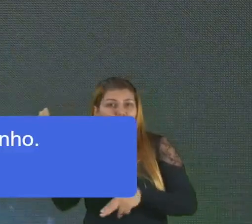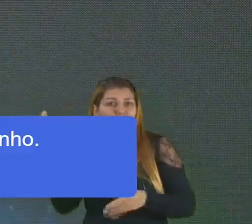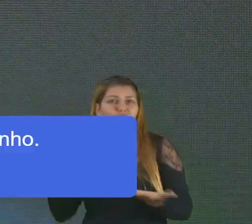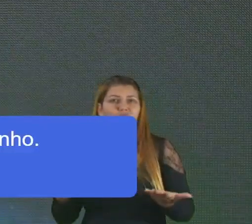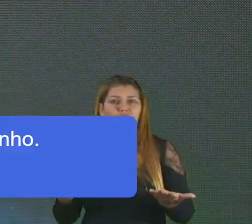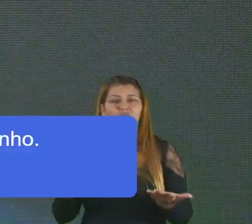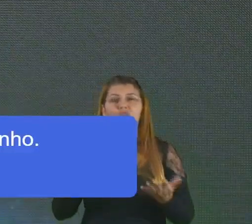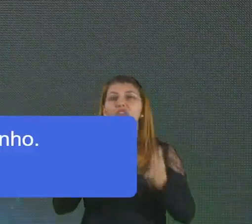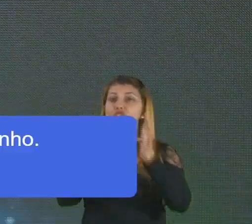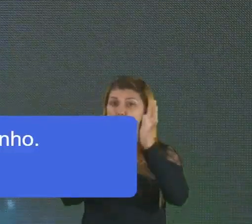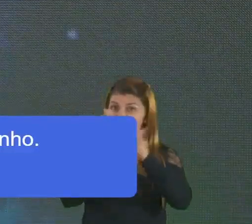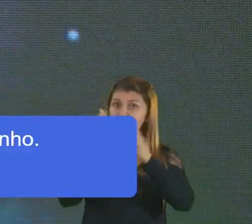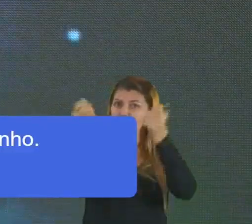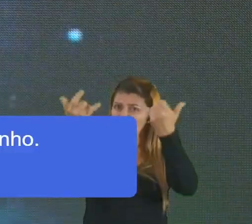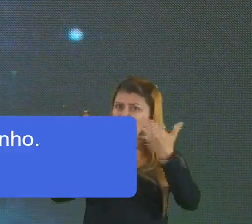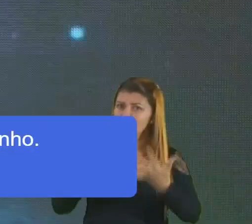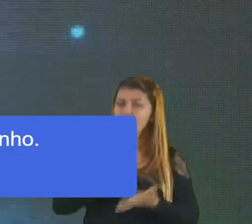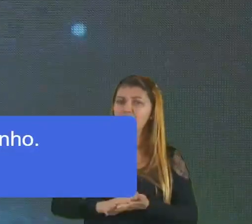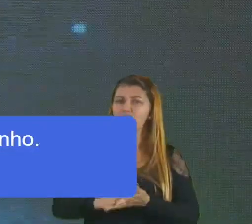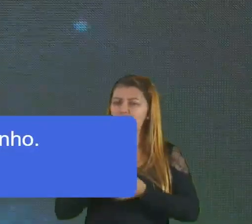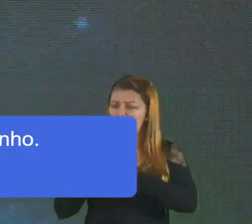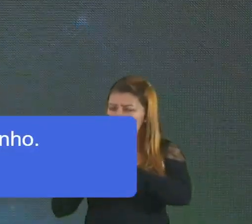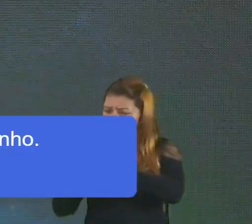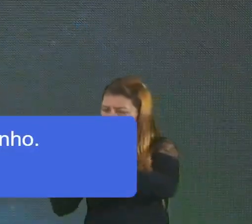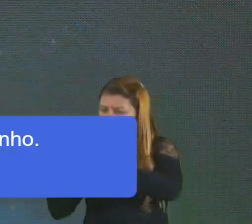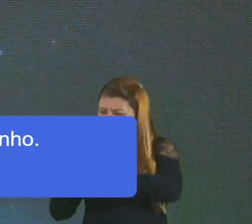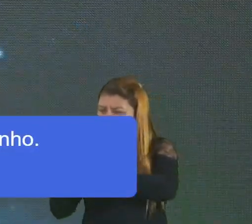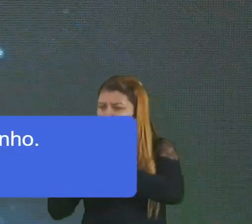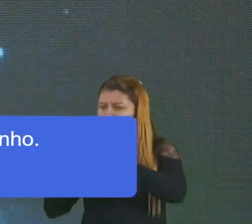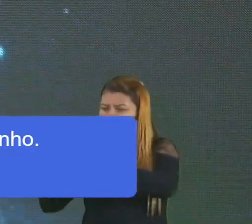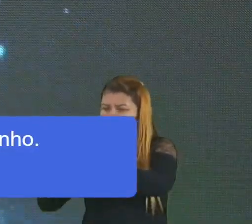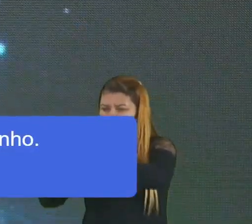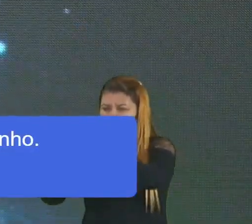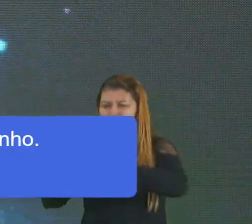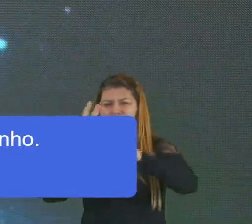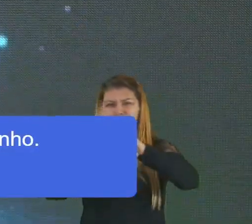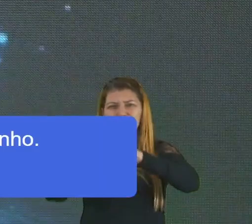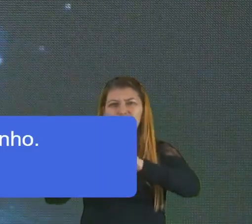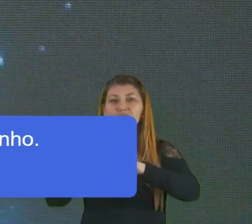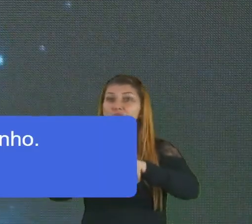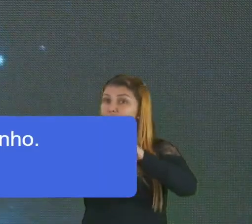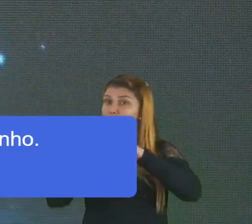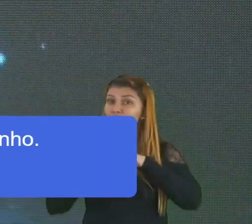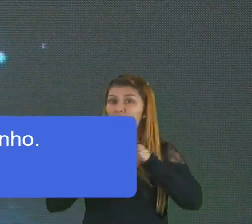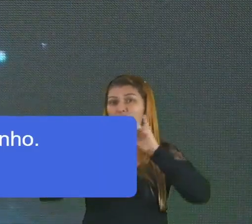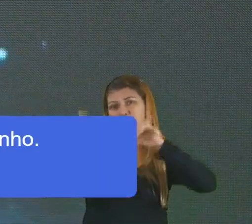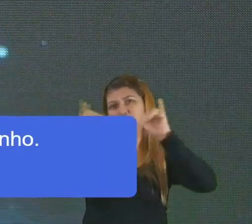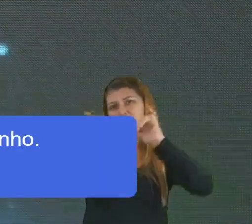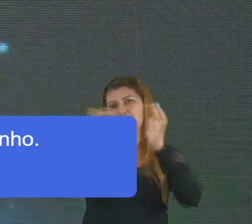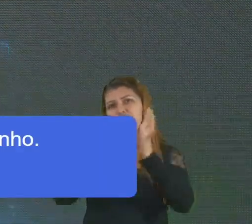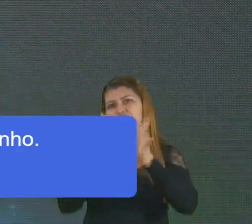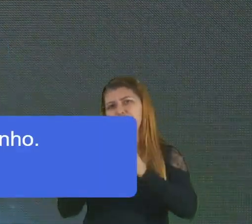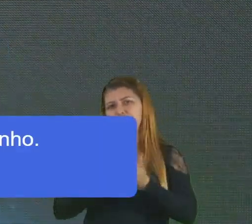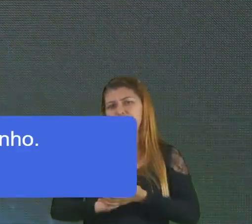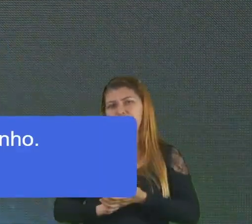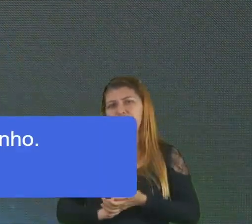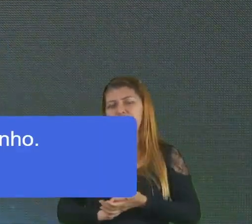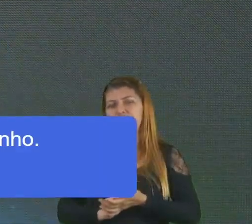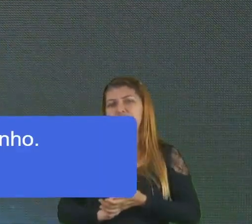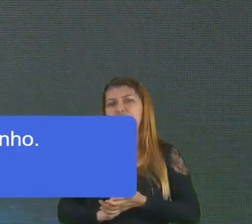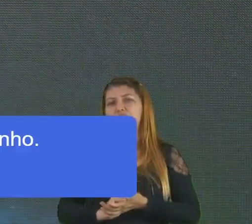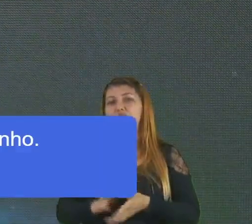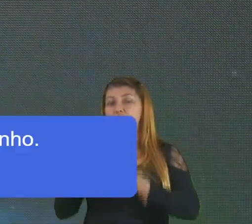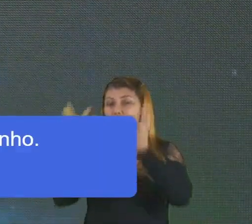disse: prisões, perseguições, ódios de todos os lados por causa do nome de Cristo. Para quê? Para que